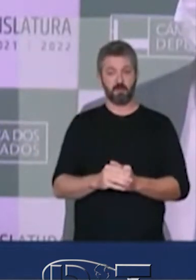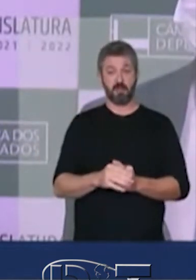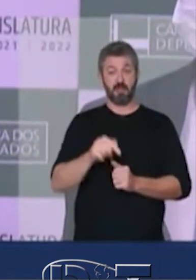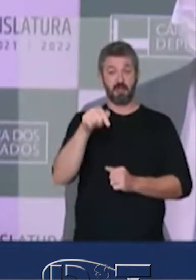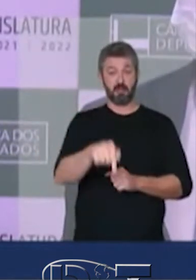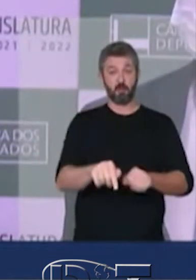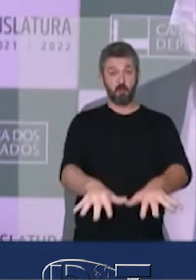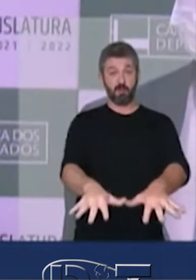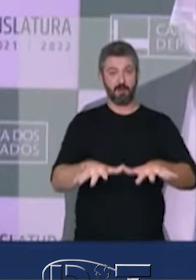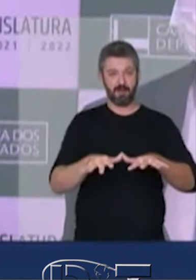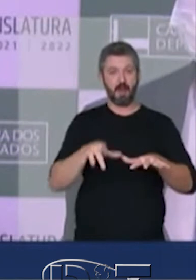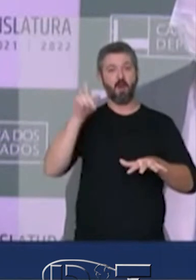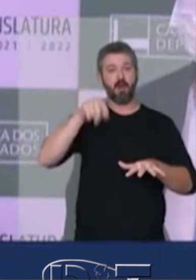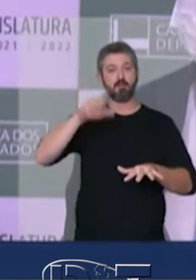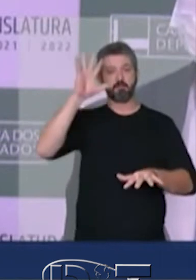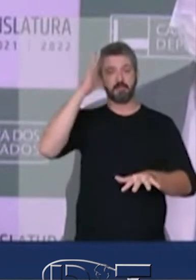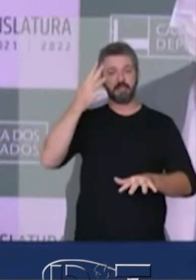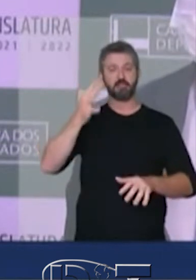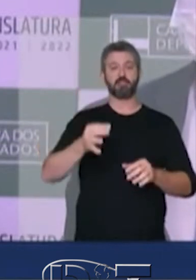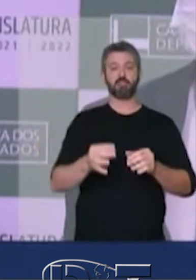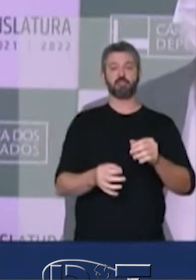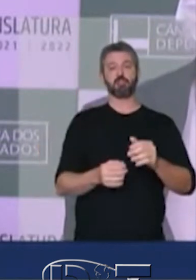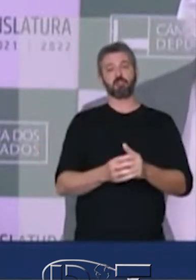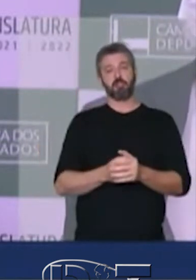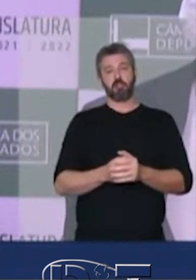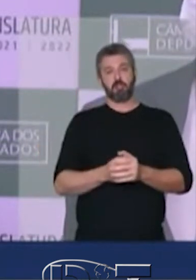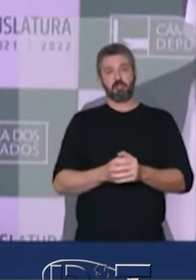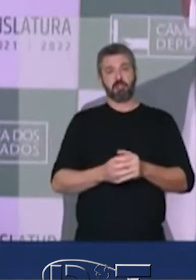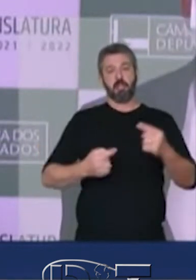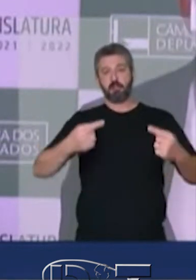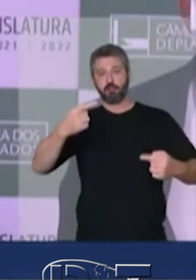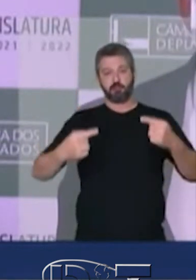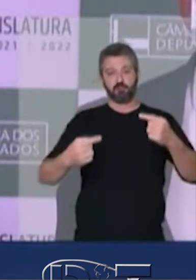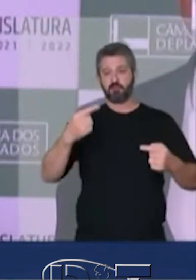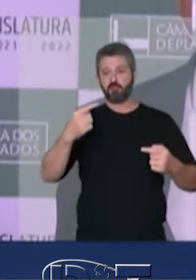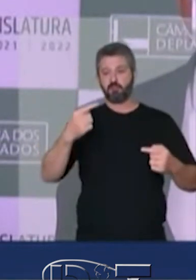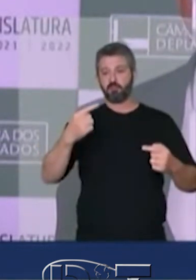dessa disputa, que, infelizmente, já foi longe demais.